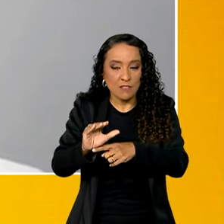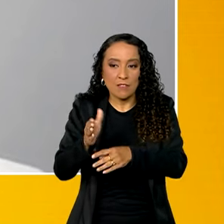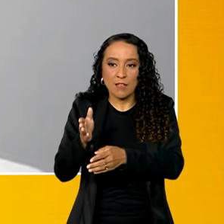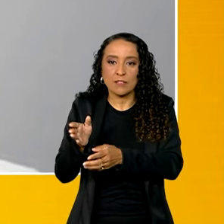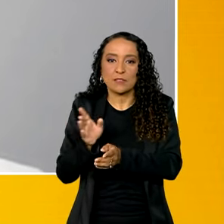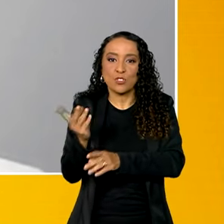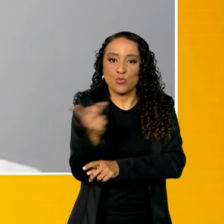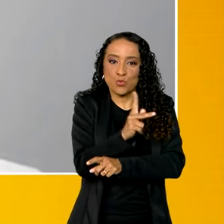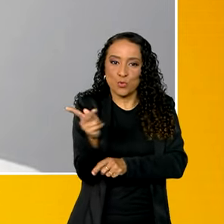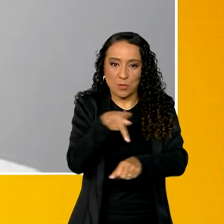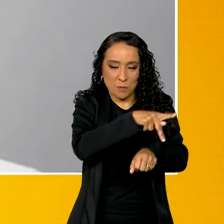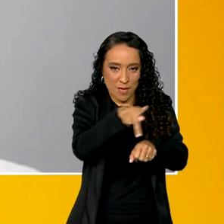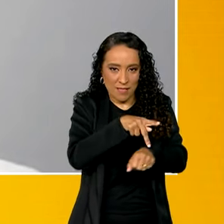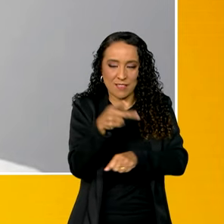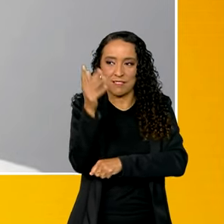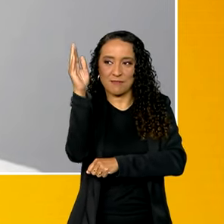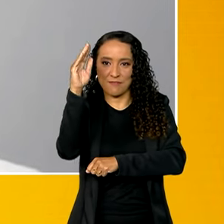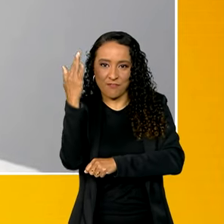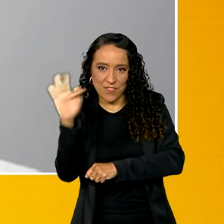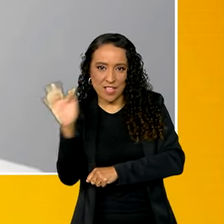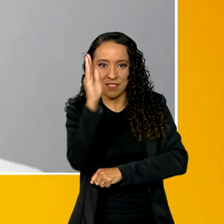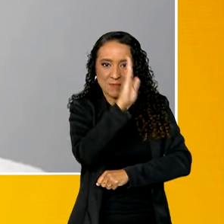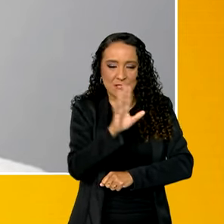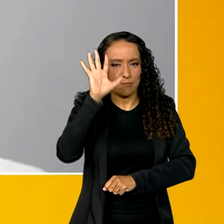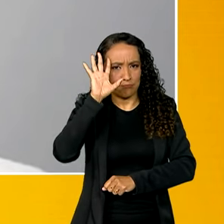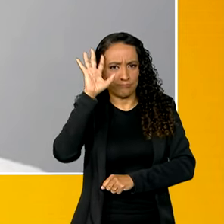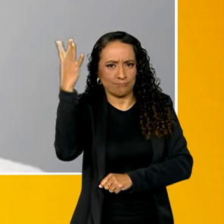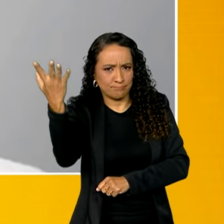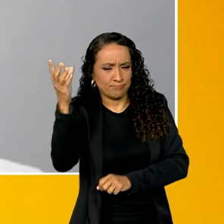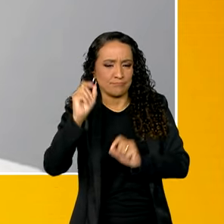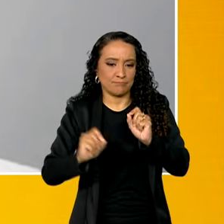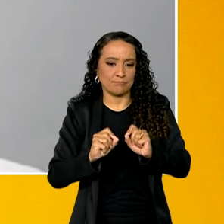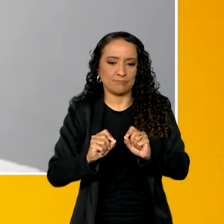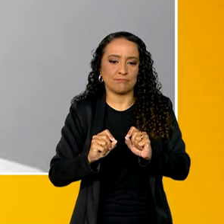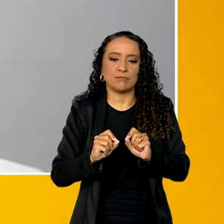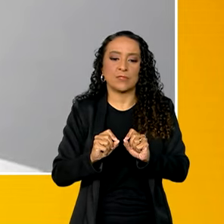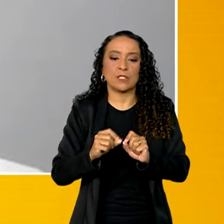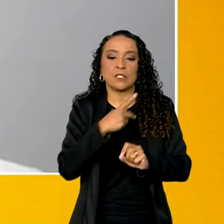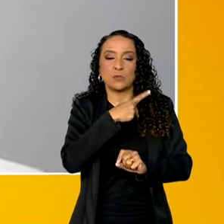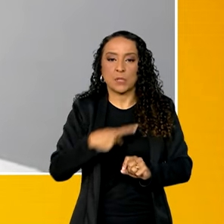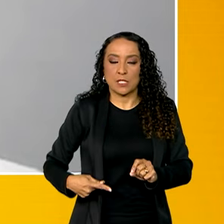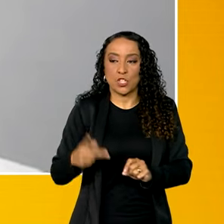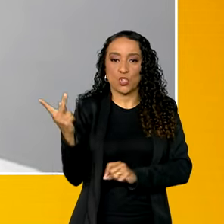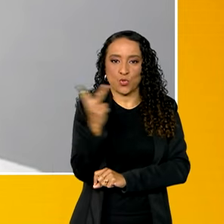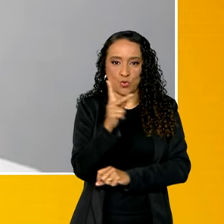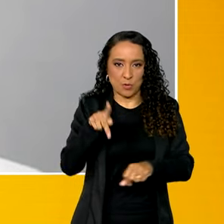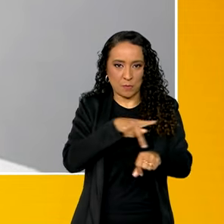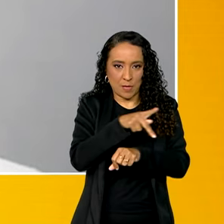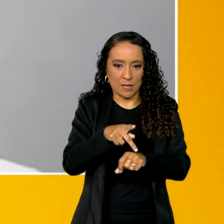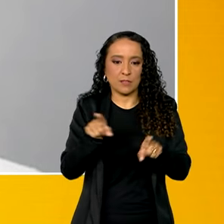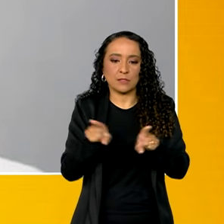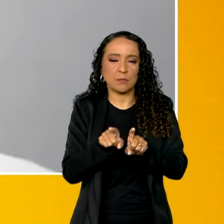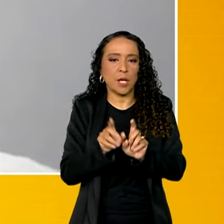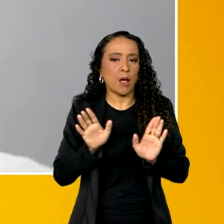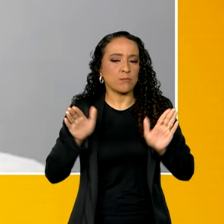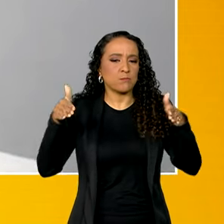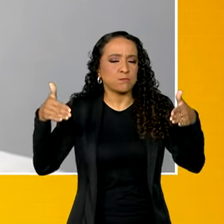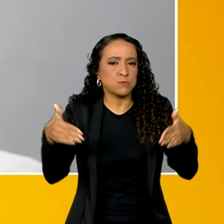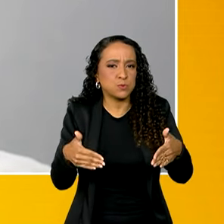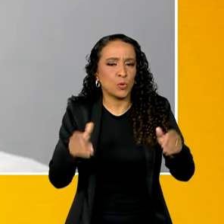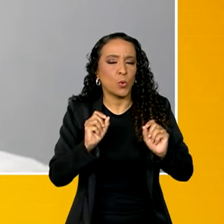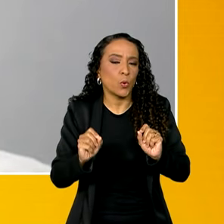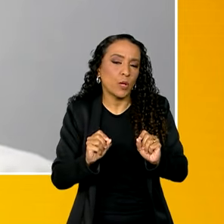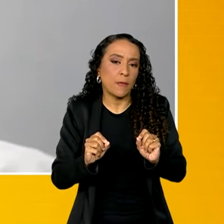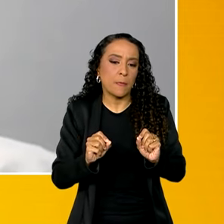bilateral entre Brasil e França. É uma decisão dos presidentes das duas repúblicas e é que se concentra